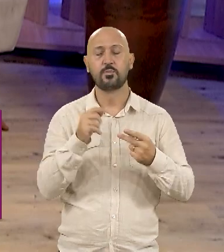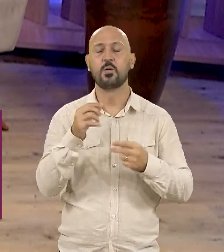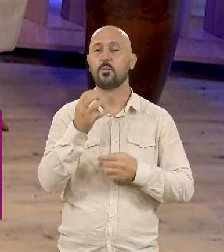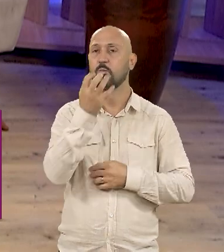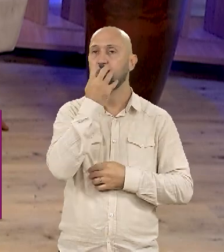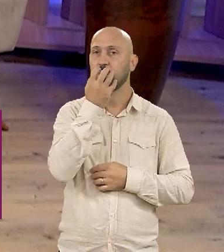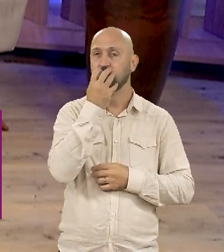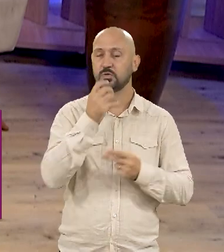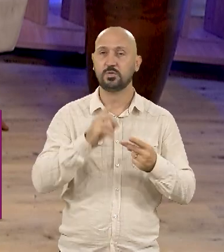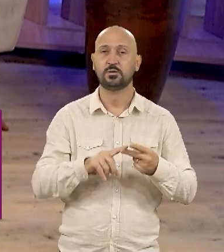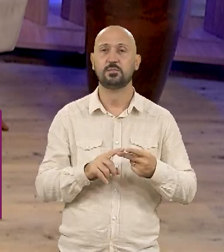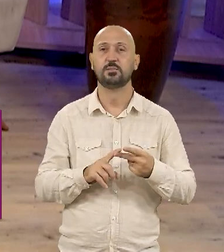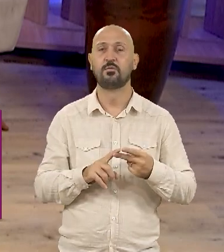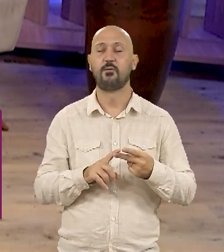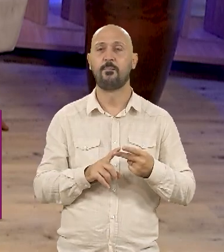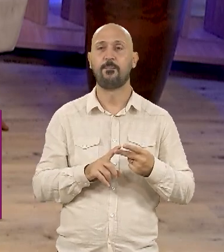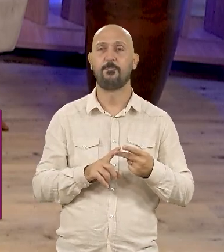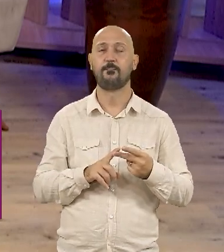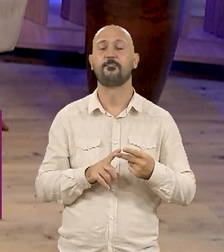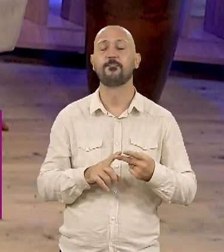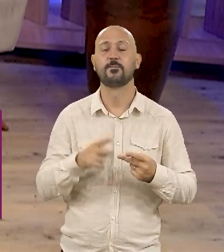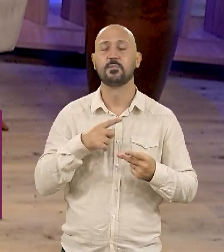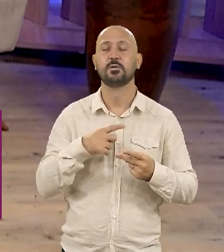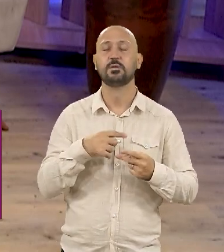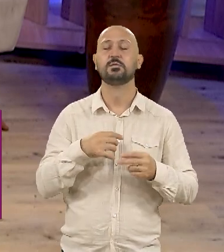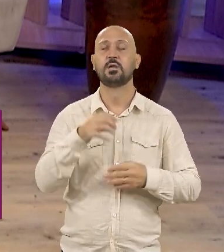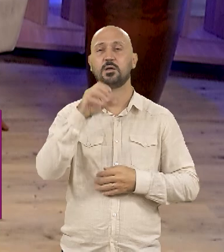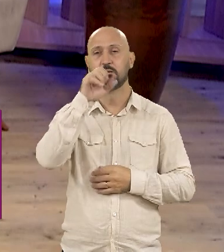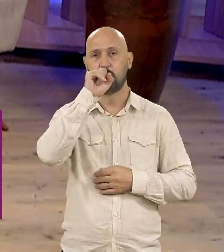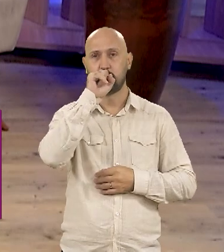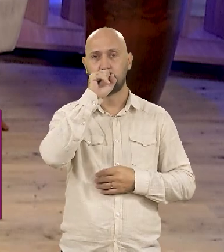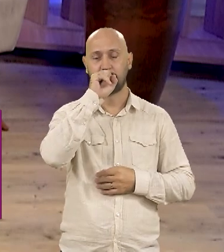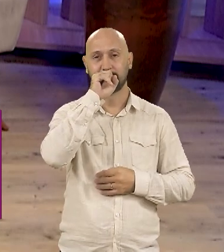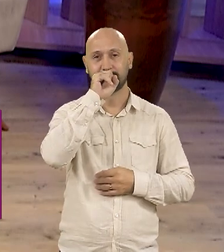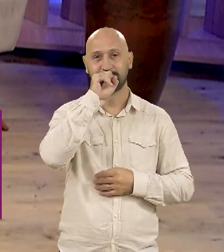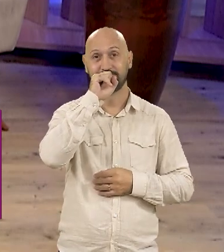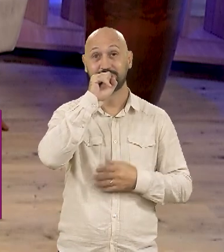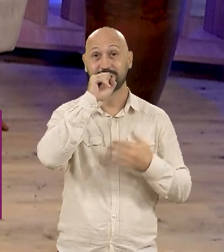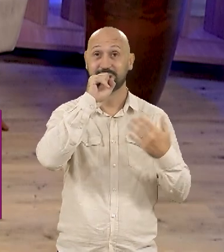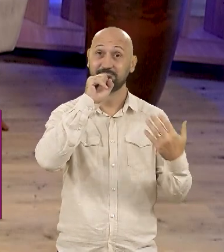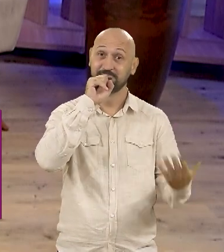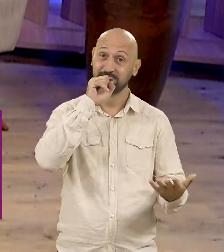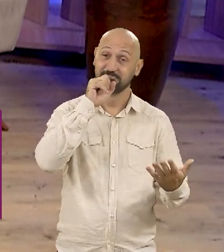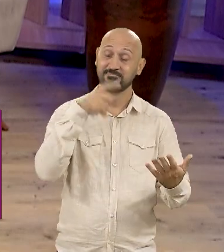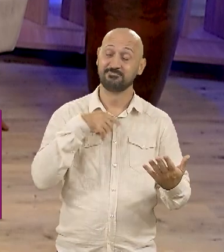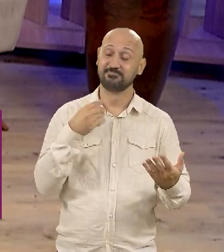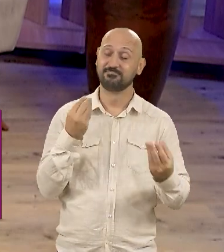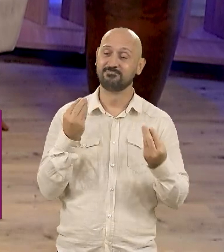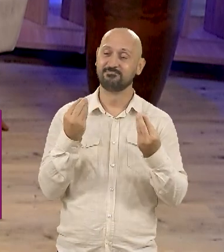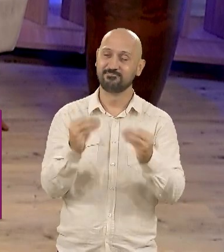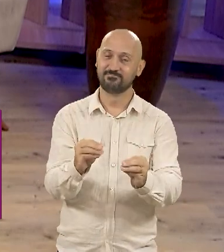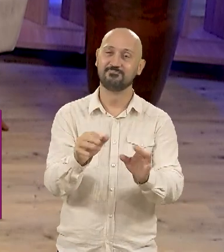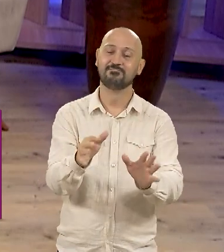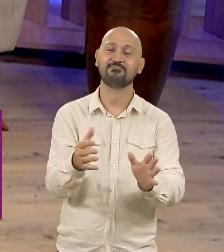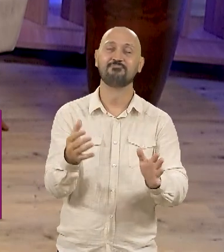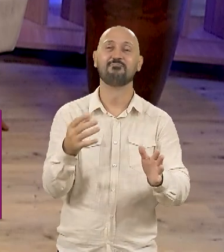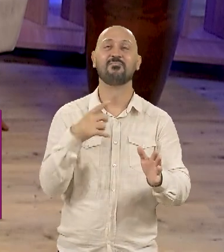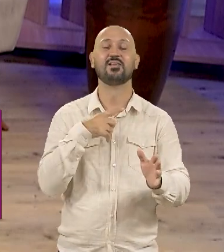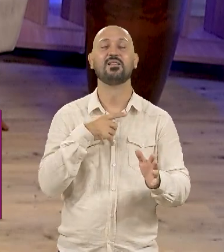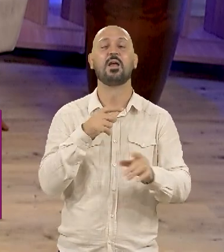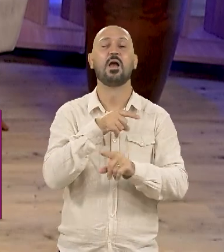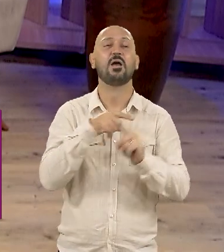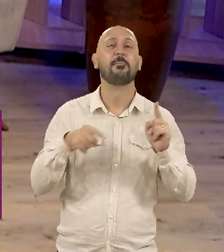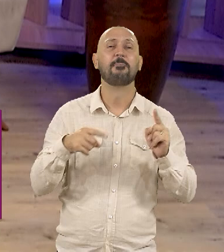a mamadeira, então assim, passa um pouco, né, daquela, até do espaço do próprio